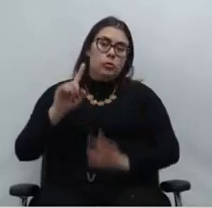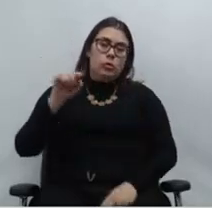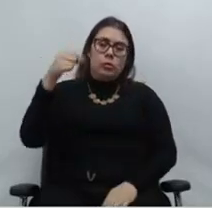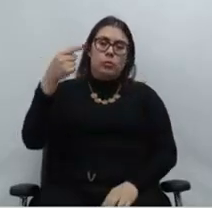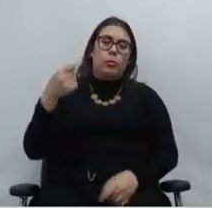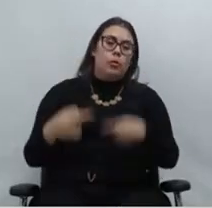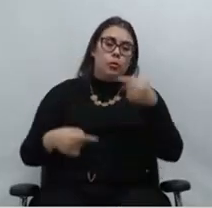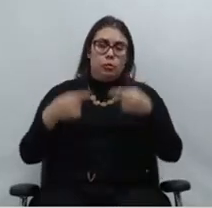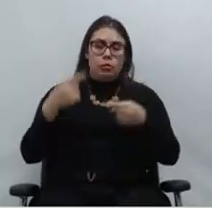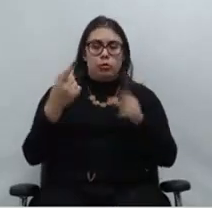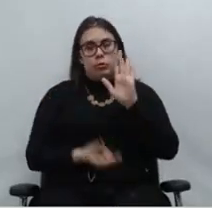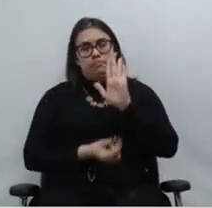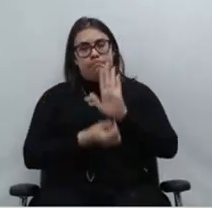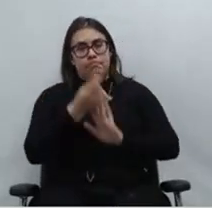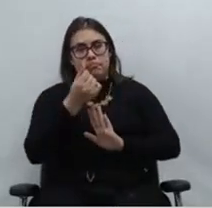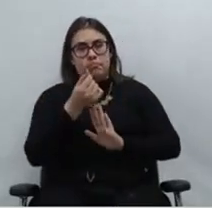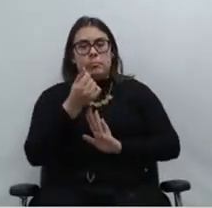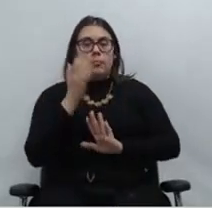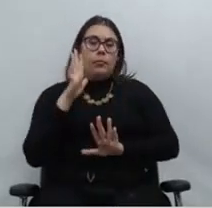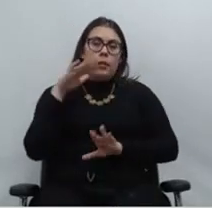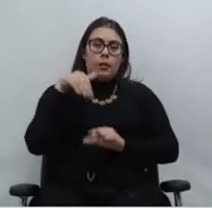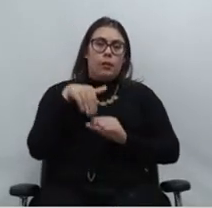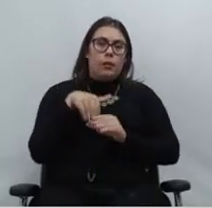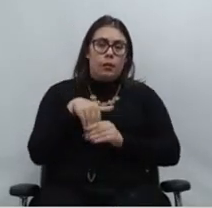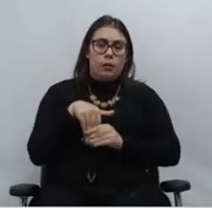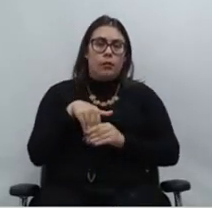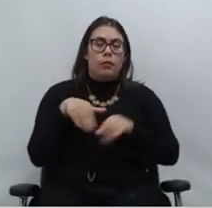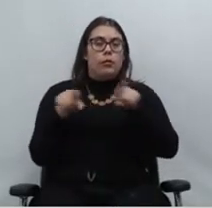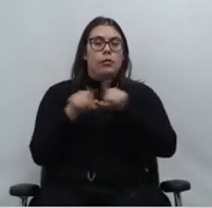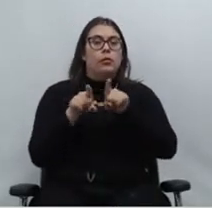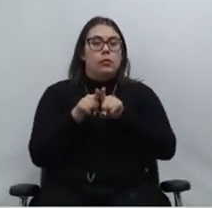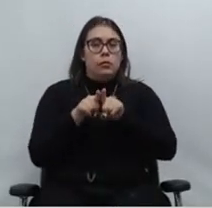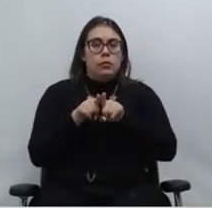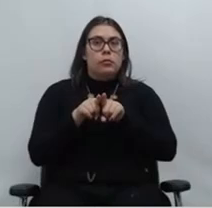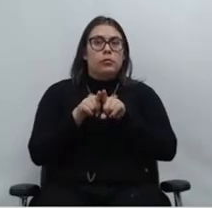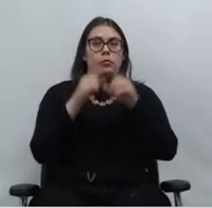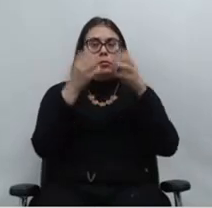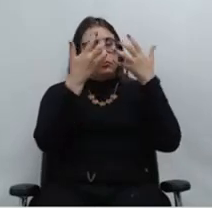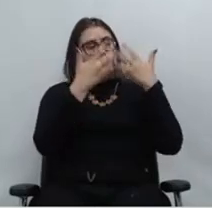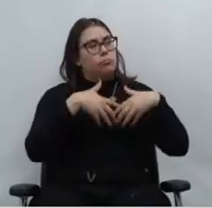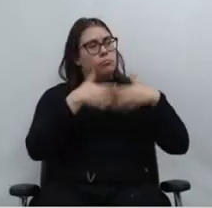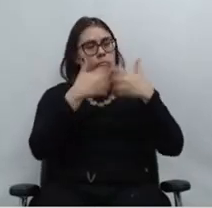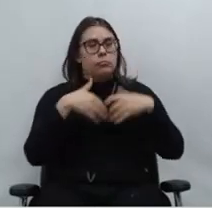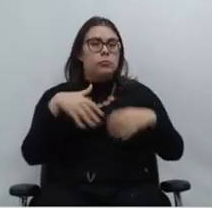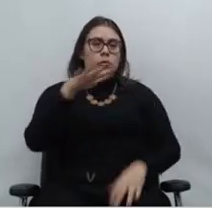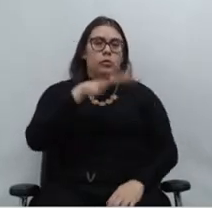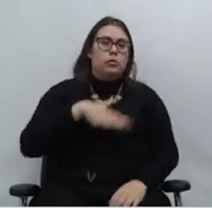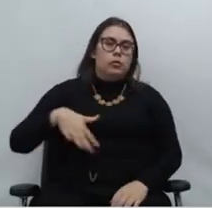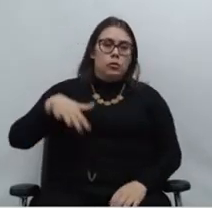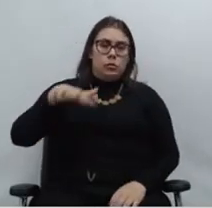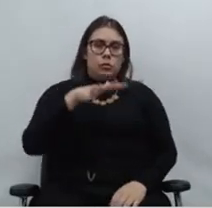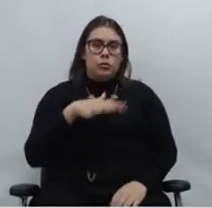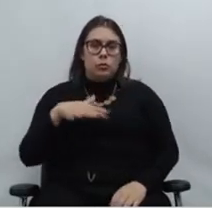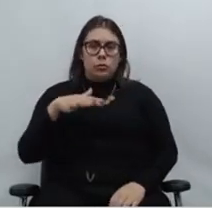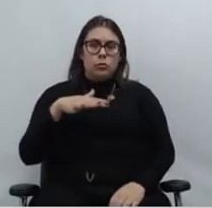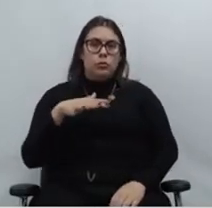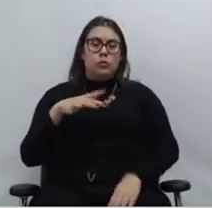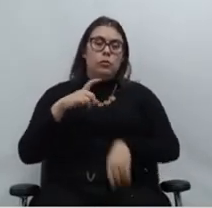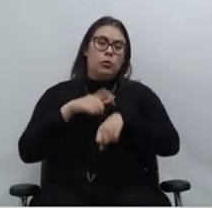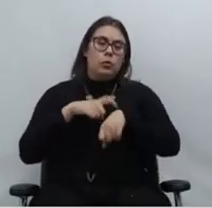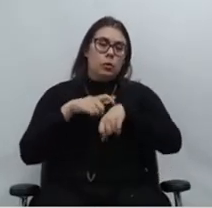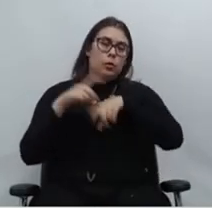discussões orçamentárias. É um voto que reflete também sobre a alternância no âmbito da Defensoria Pública Geral e o tempo